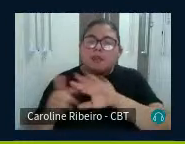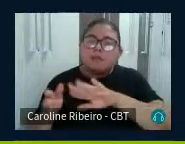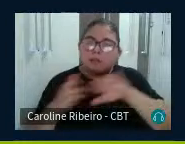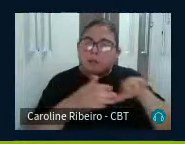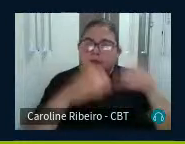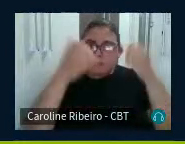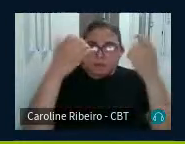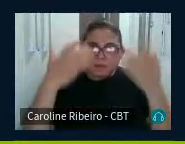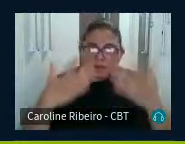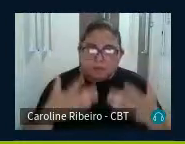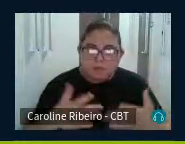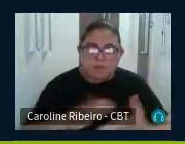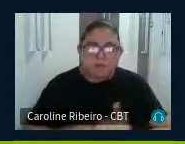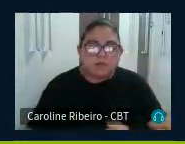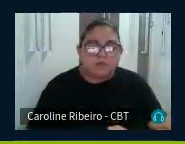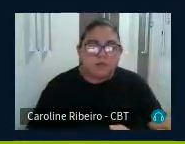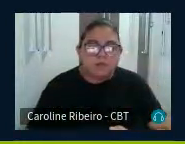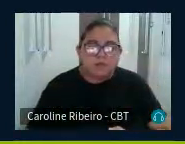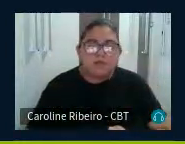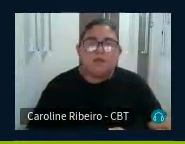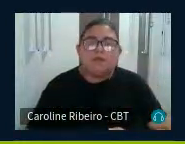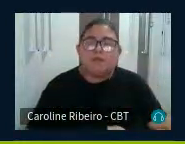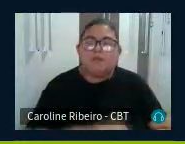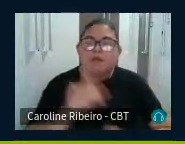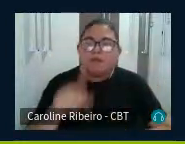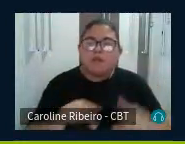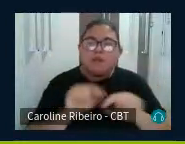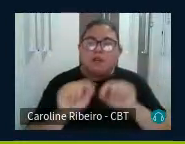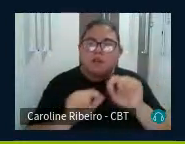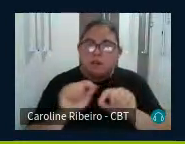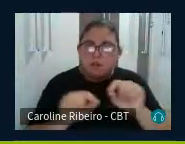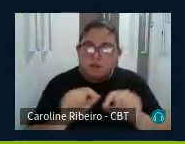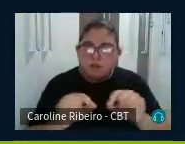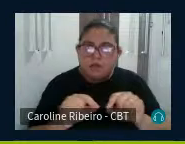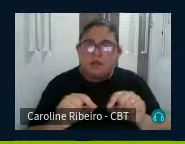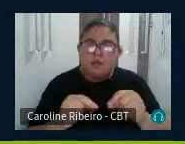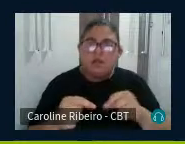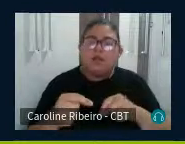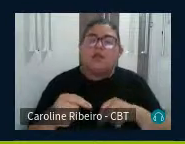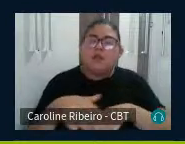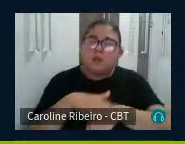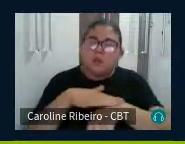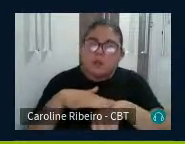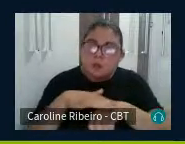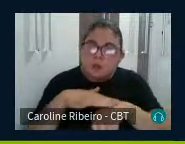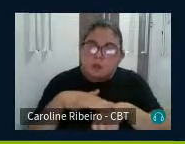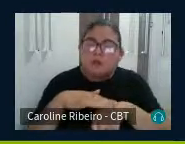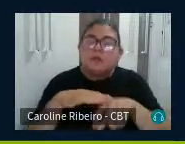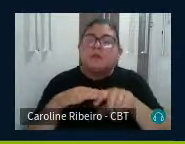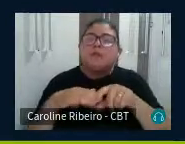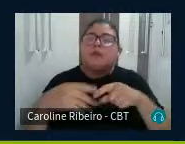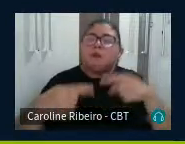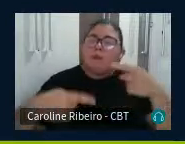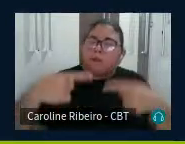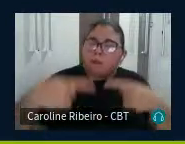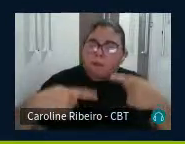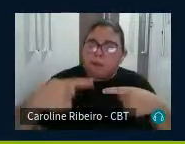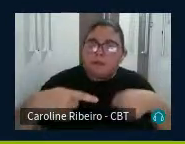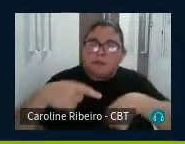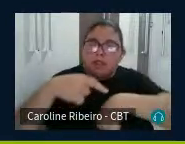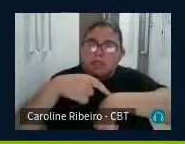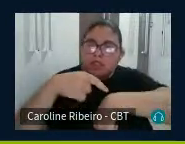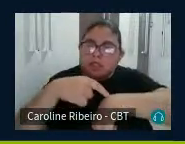que é interessante, né? A gente está até comentando aqui, é esse tempo,